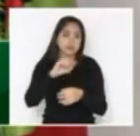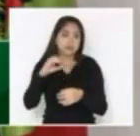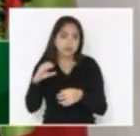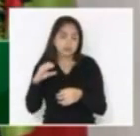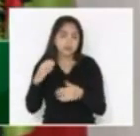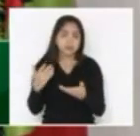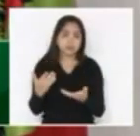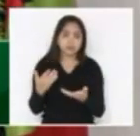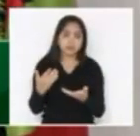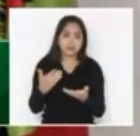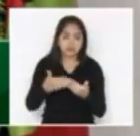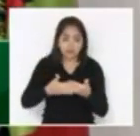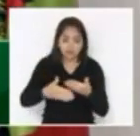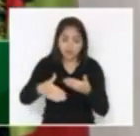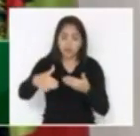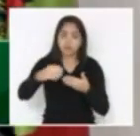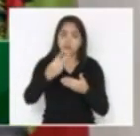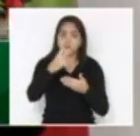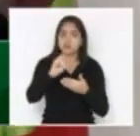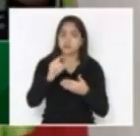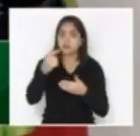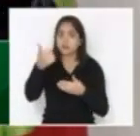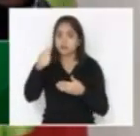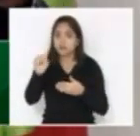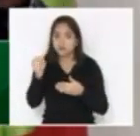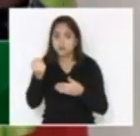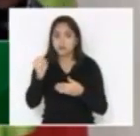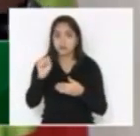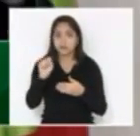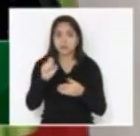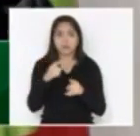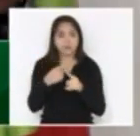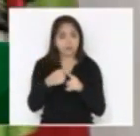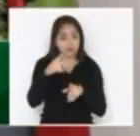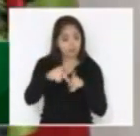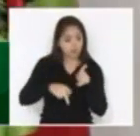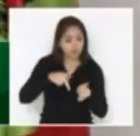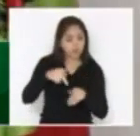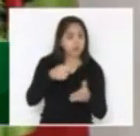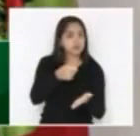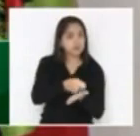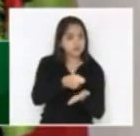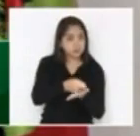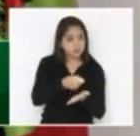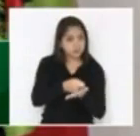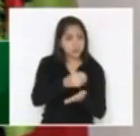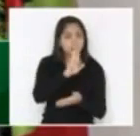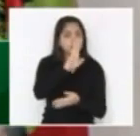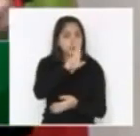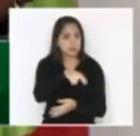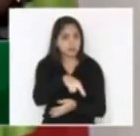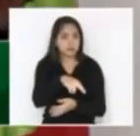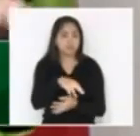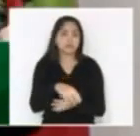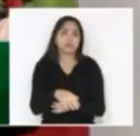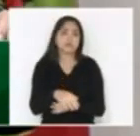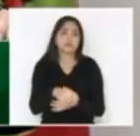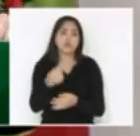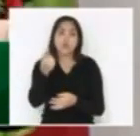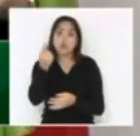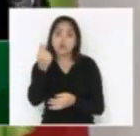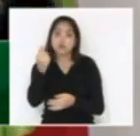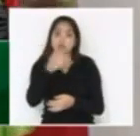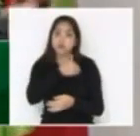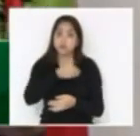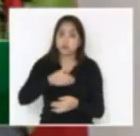a partir do ano que vem. Porque o povo vai cobrar, e com razão, daqueles que realmente usam do dinheiro público